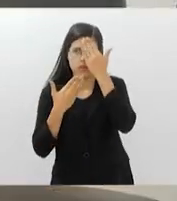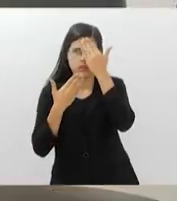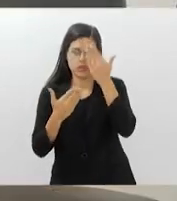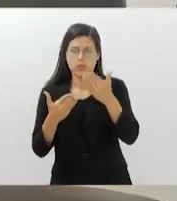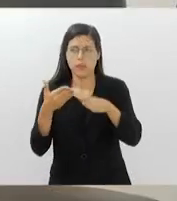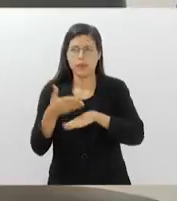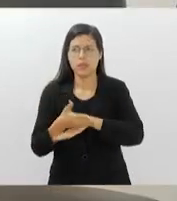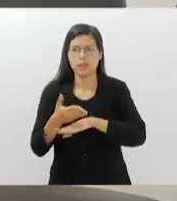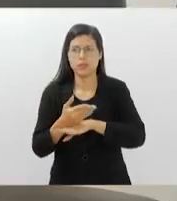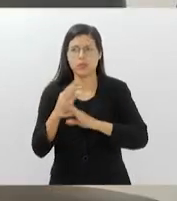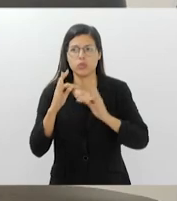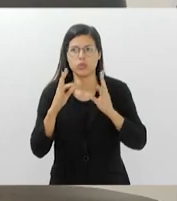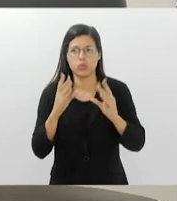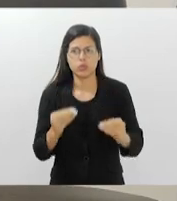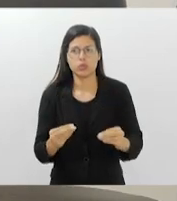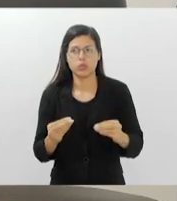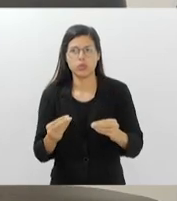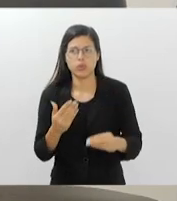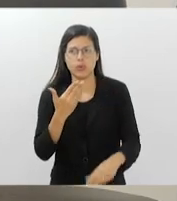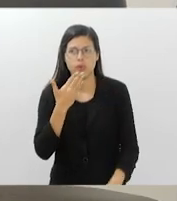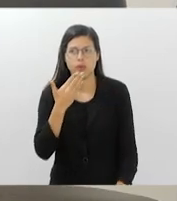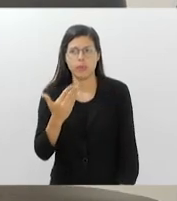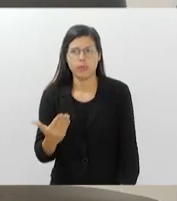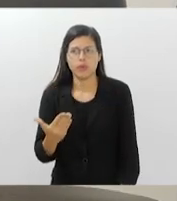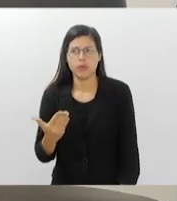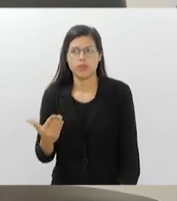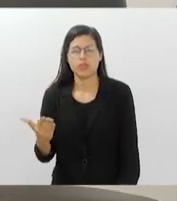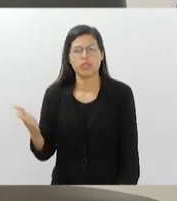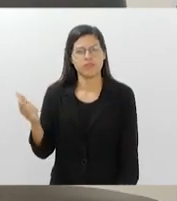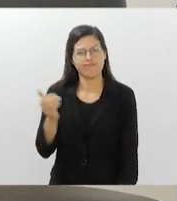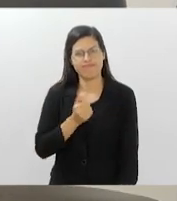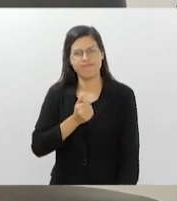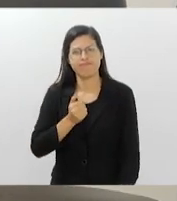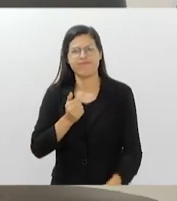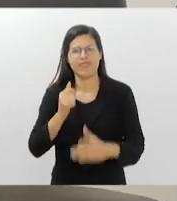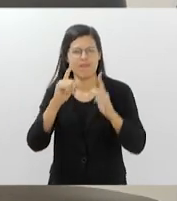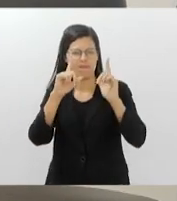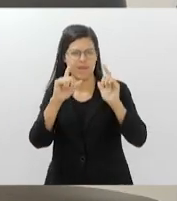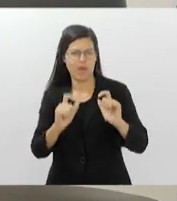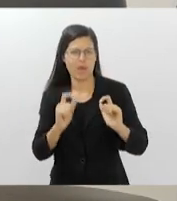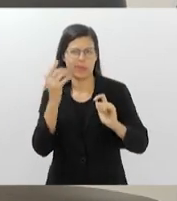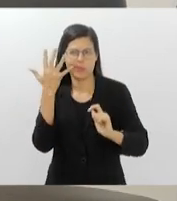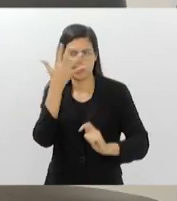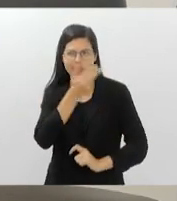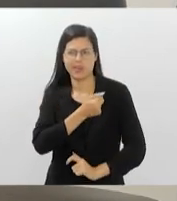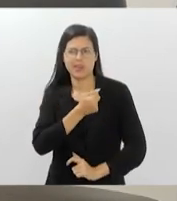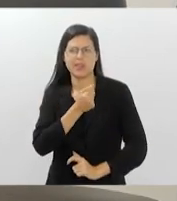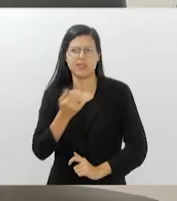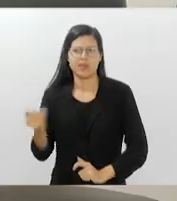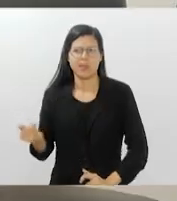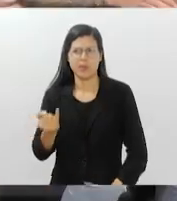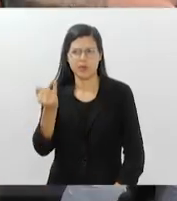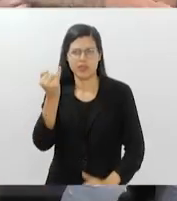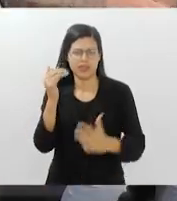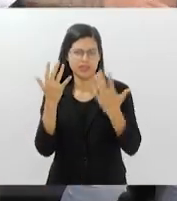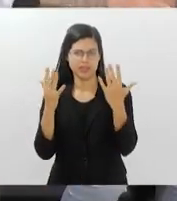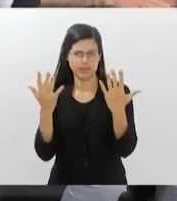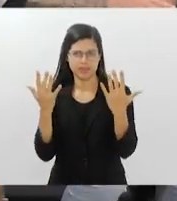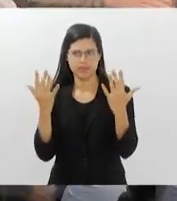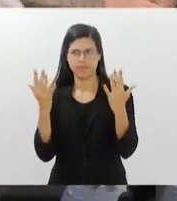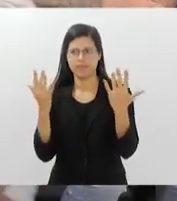participação de todas e todos e pedir que a gente Chegue aqui pra frente para fazer uma foto bem bonita que isso é muito importante